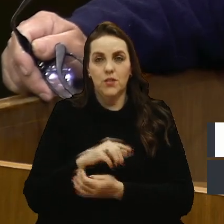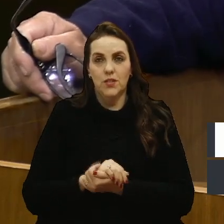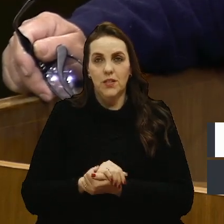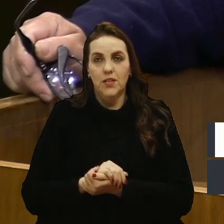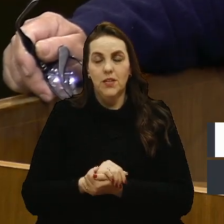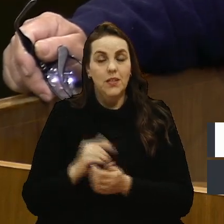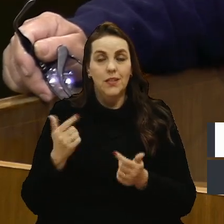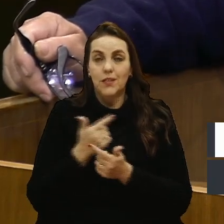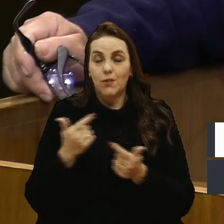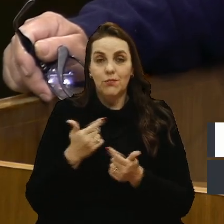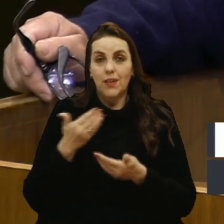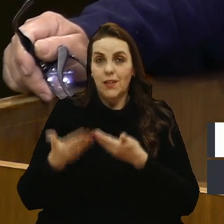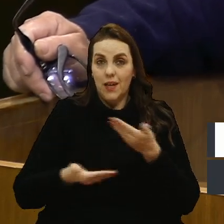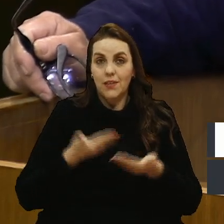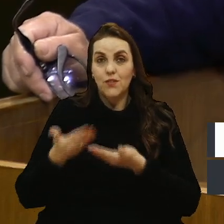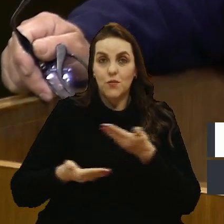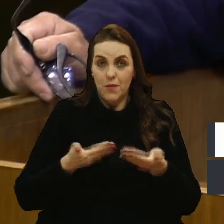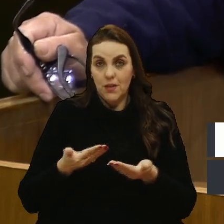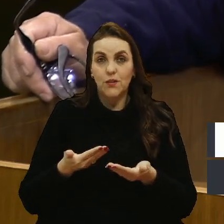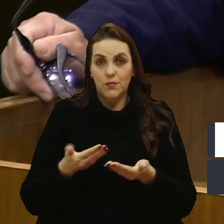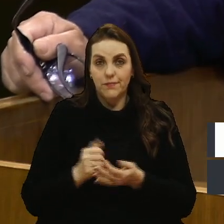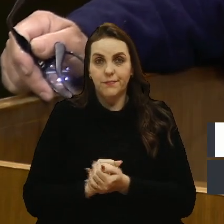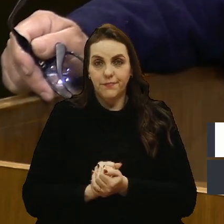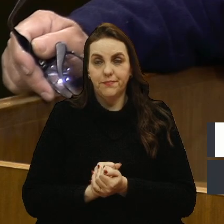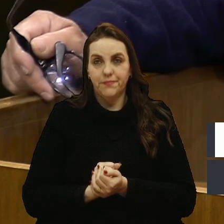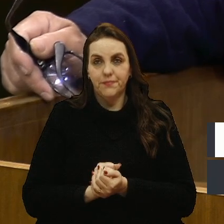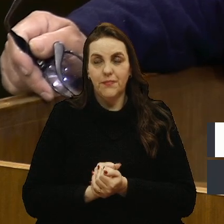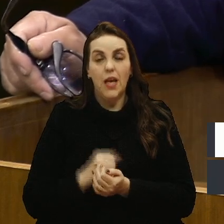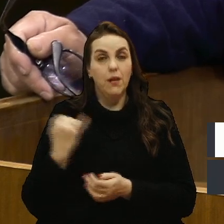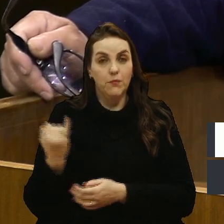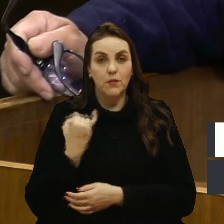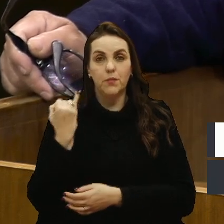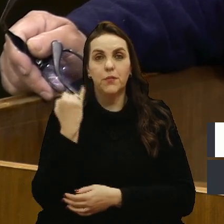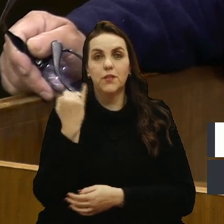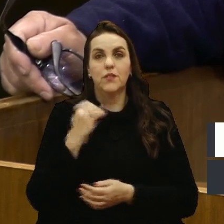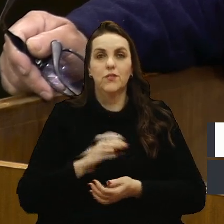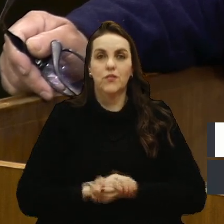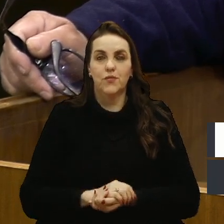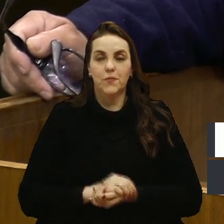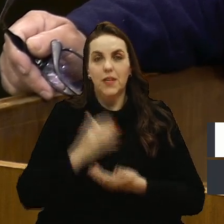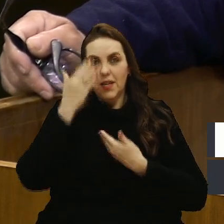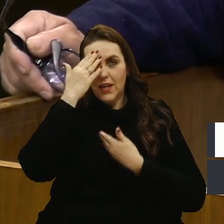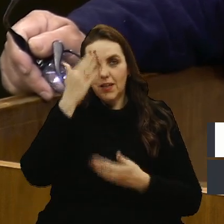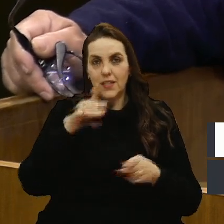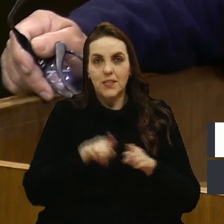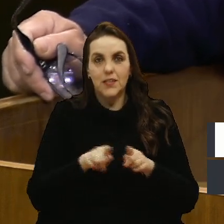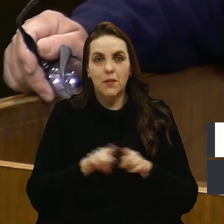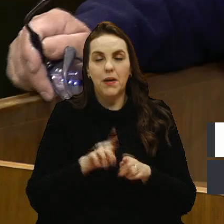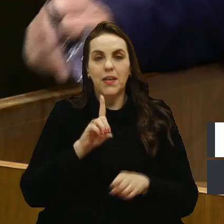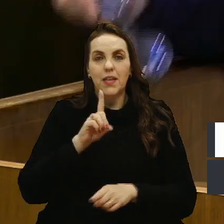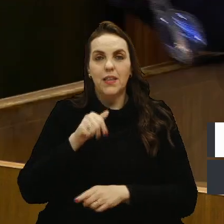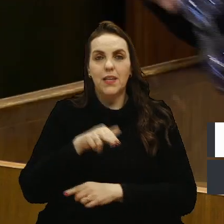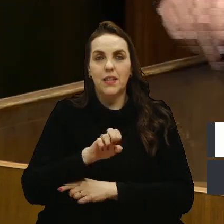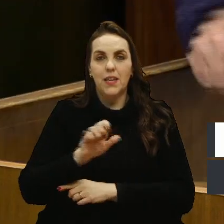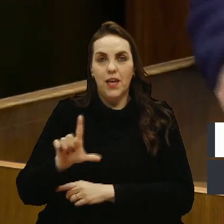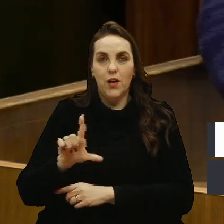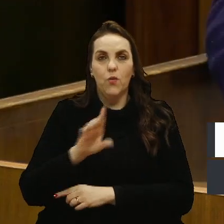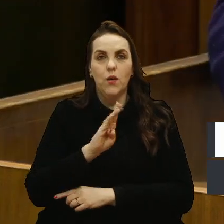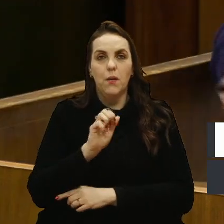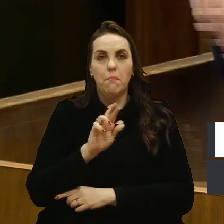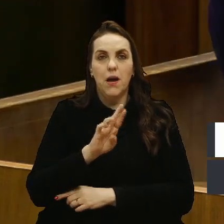fique desassistida, né? Muito importante. Quero agradecer também ao Daniel, a Bárbara,